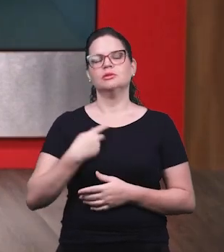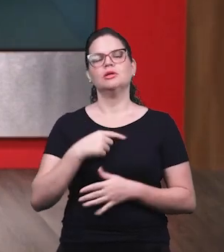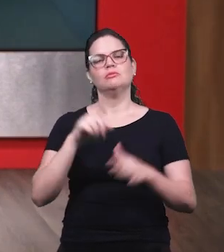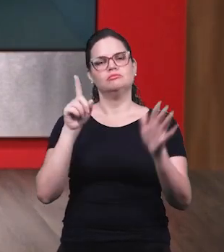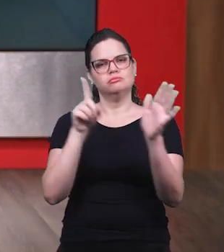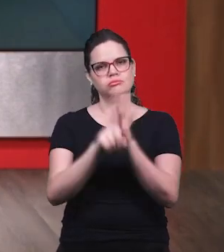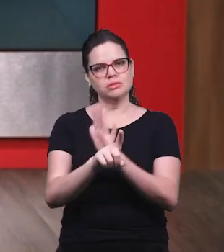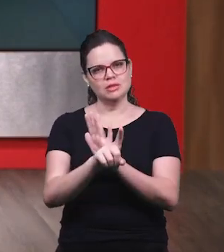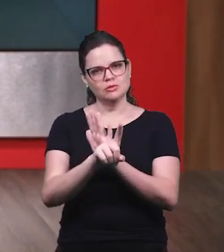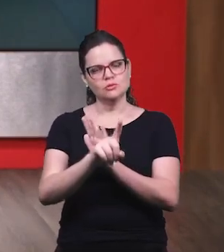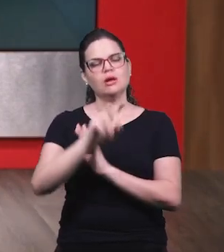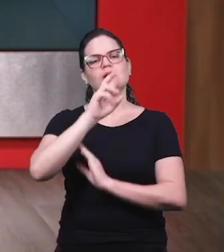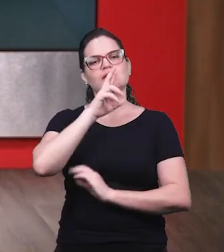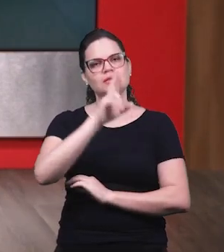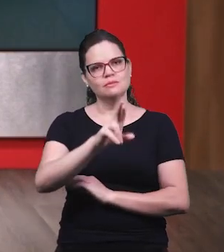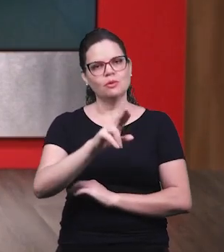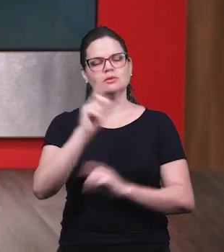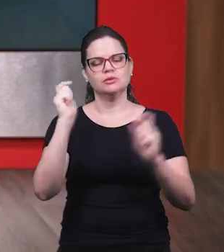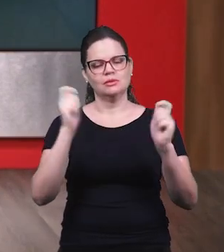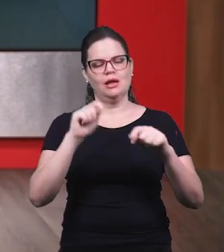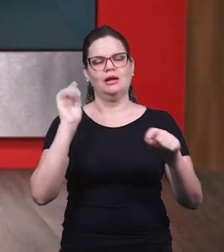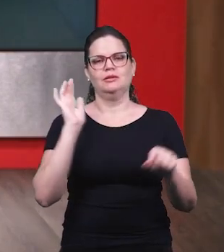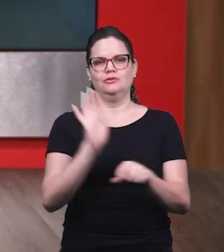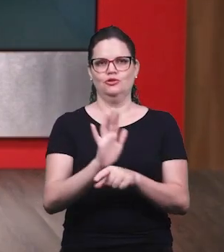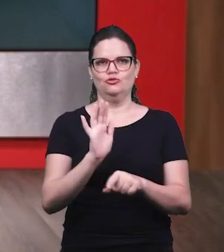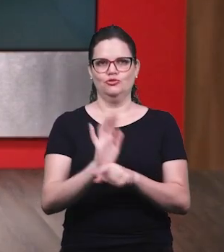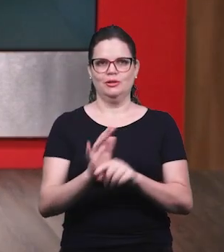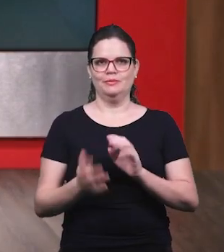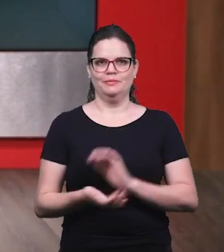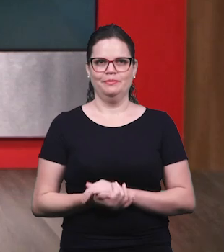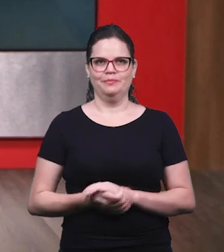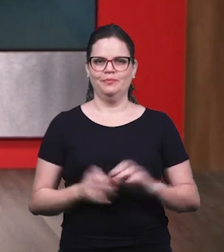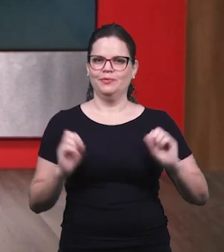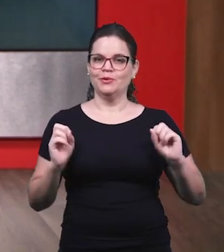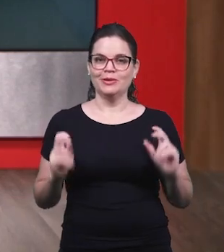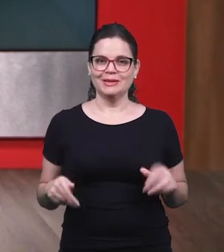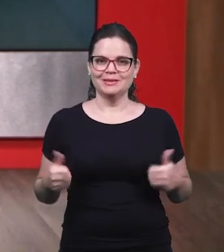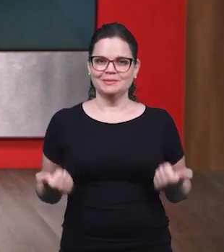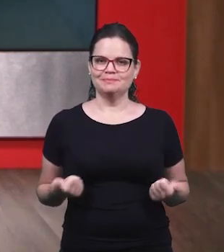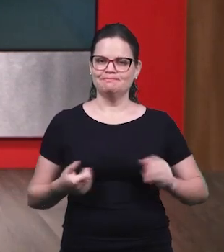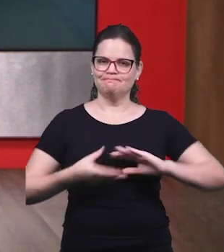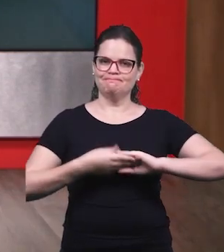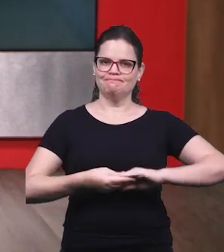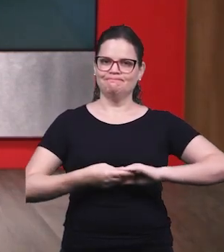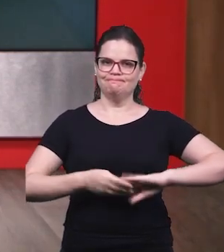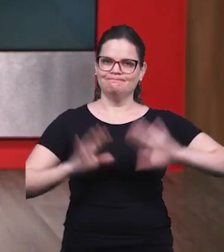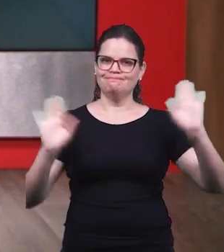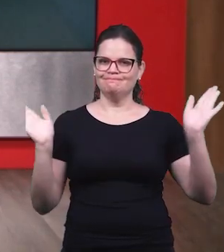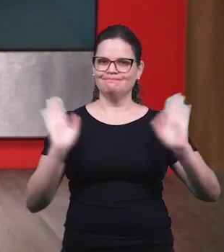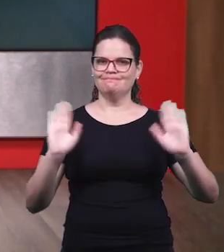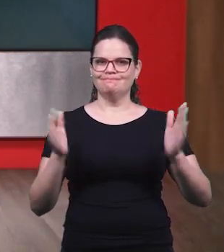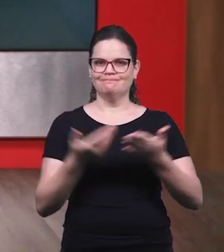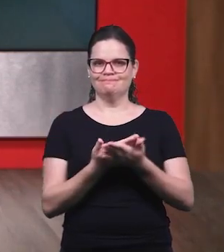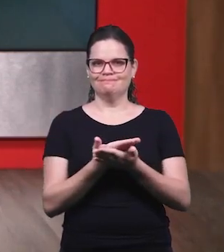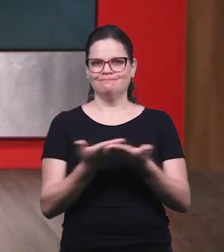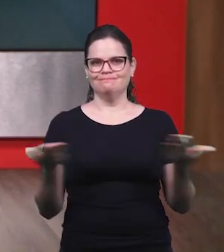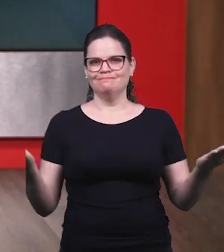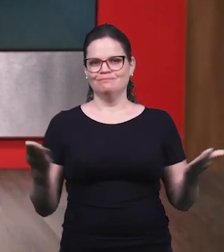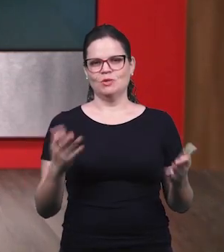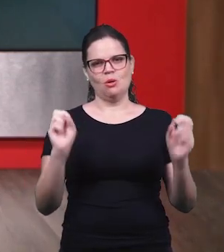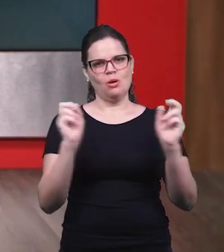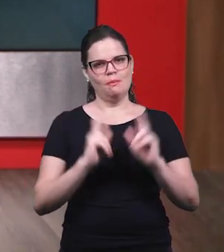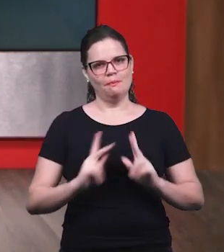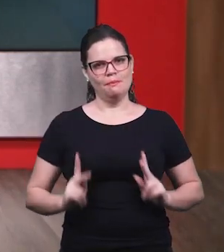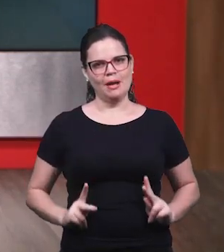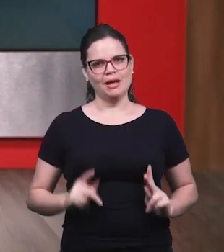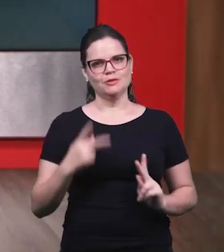contato e a gente pode te ajudar em alguma coisa, né? Assim nós nos despedimos, desejando que você esteja em